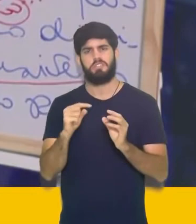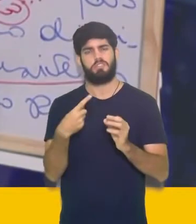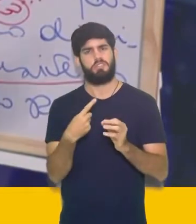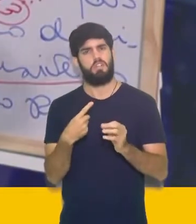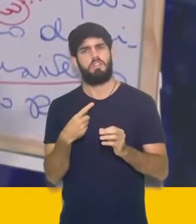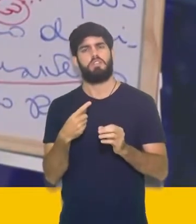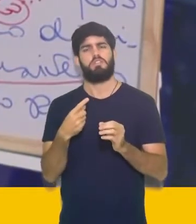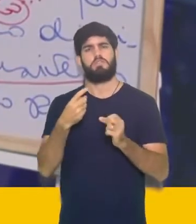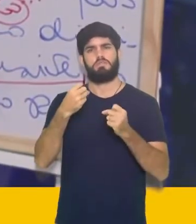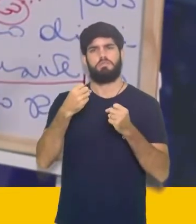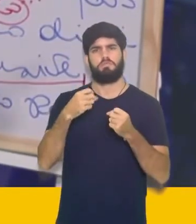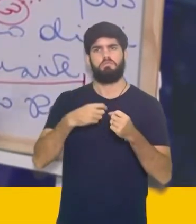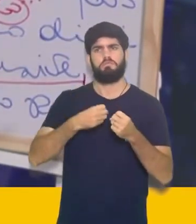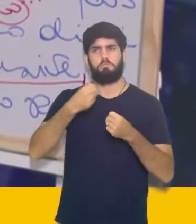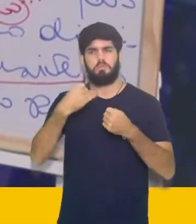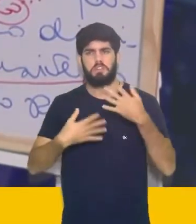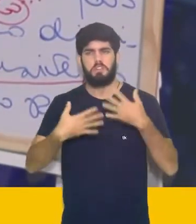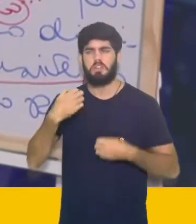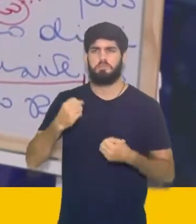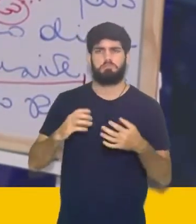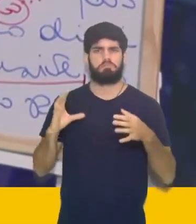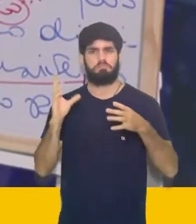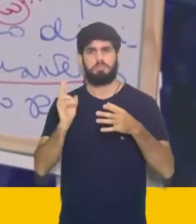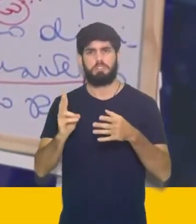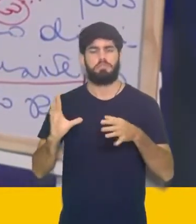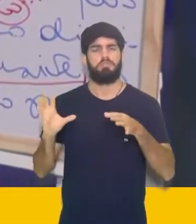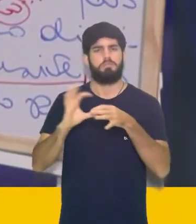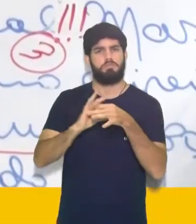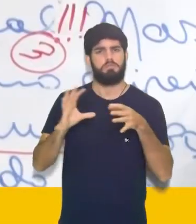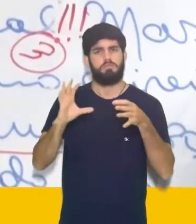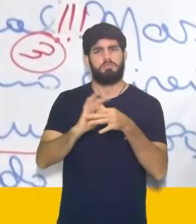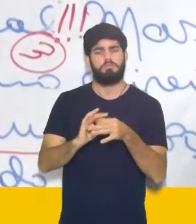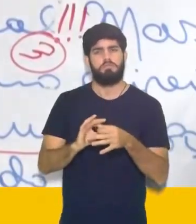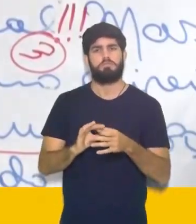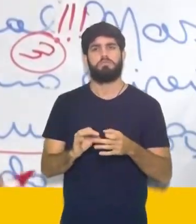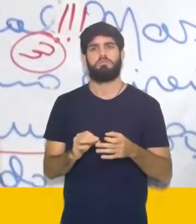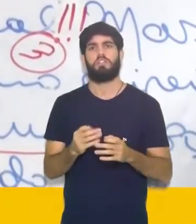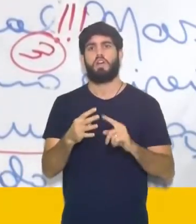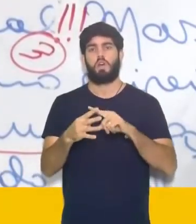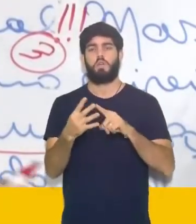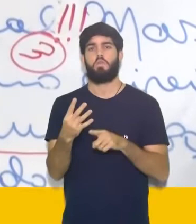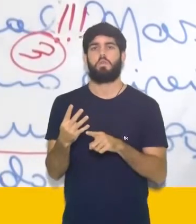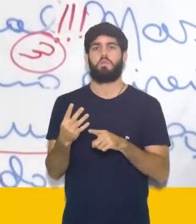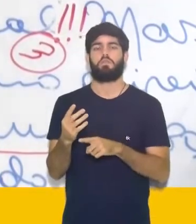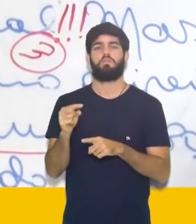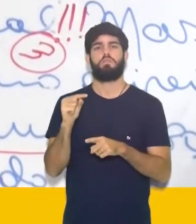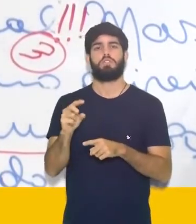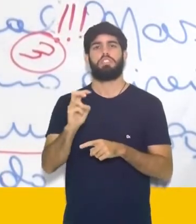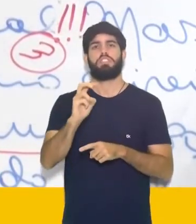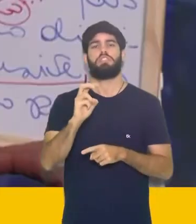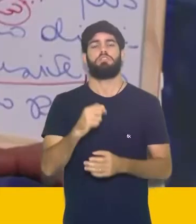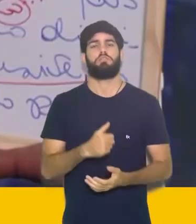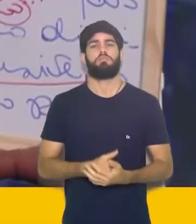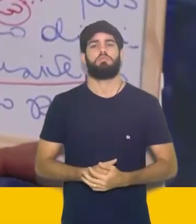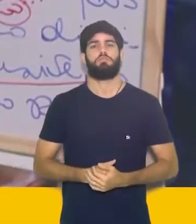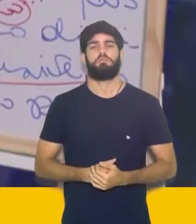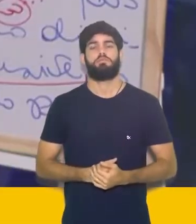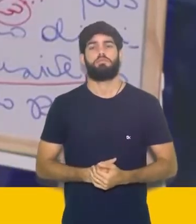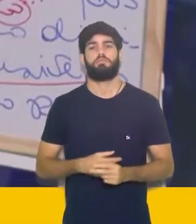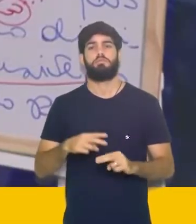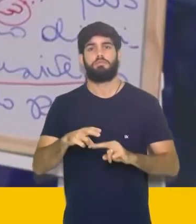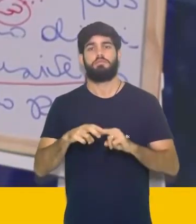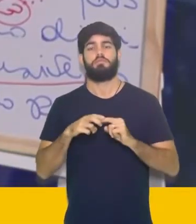gente fala linkando, conectando, então, ó, 4 e quando eu fechar aqui em público,